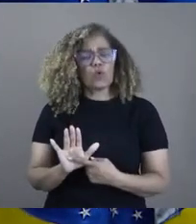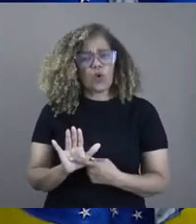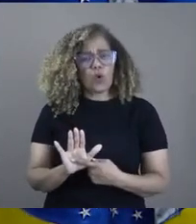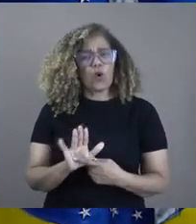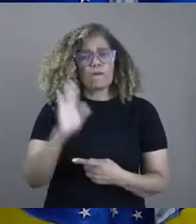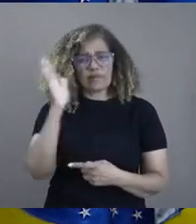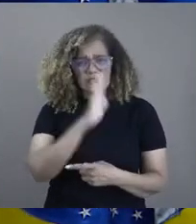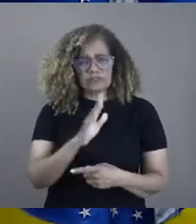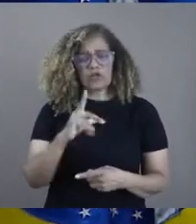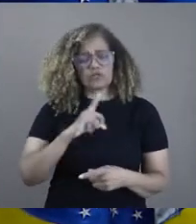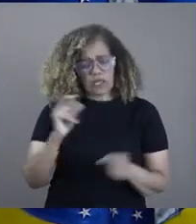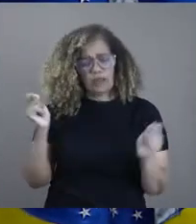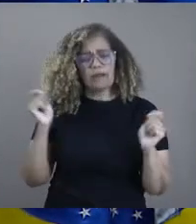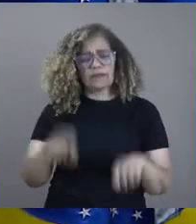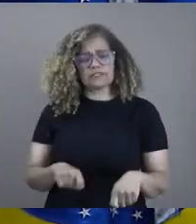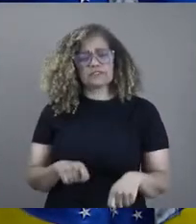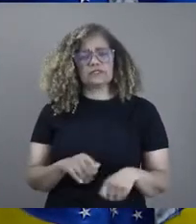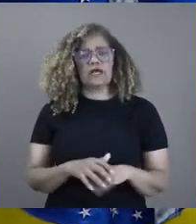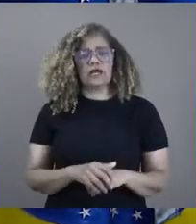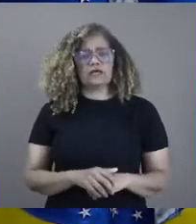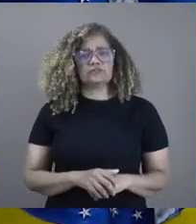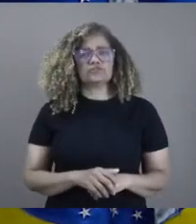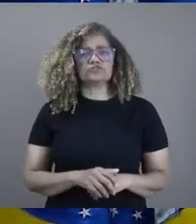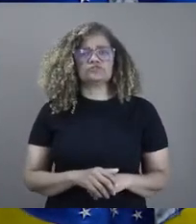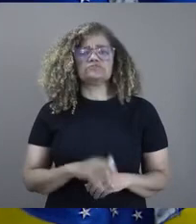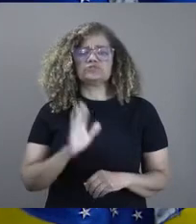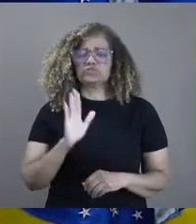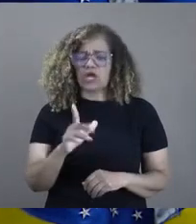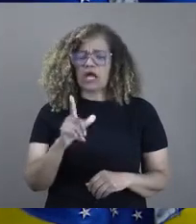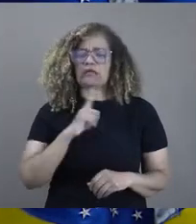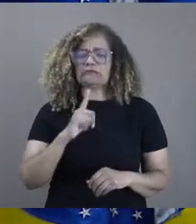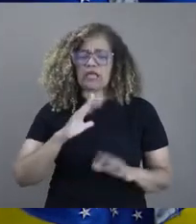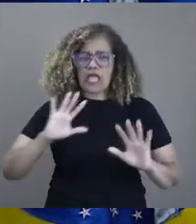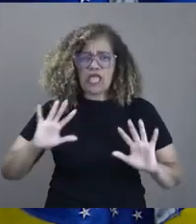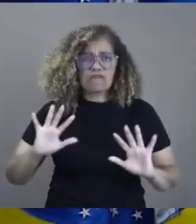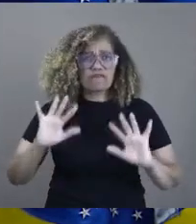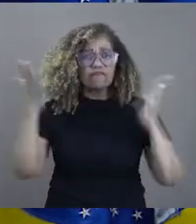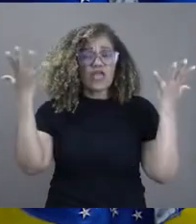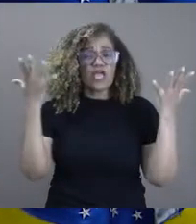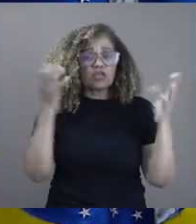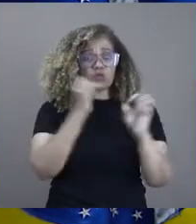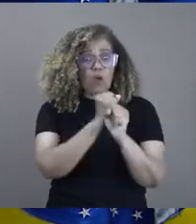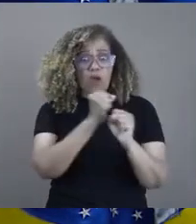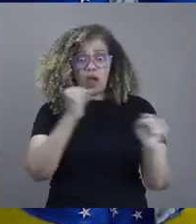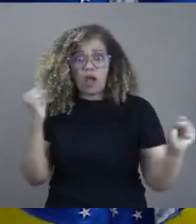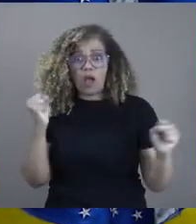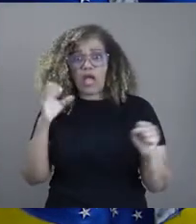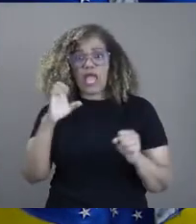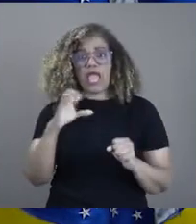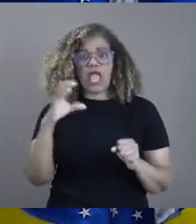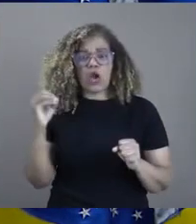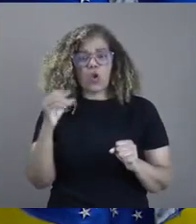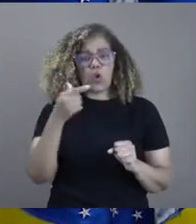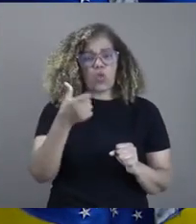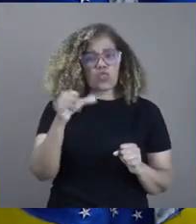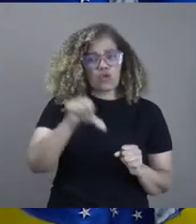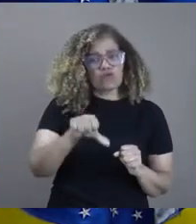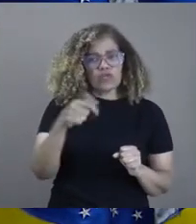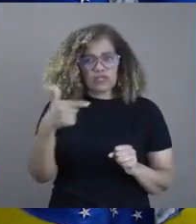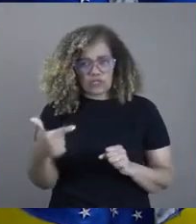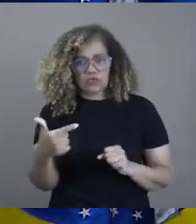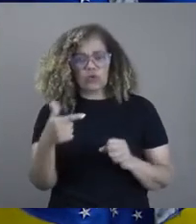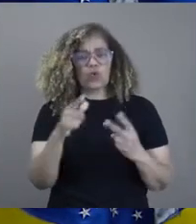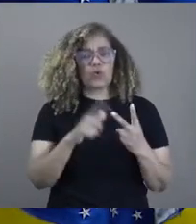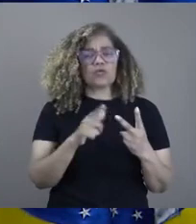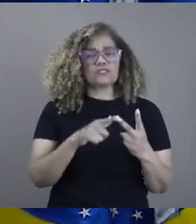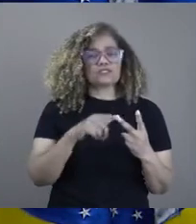ao sediar enormes eventos como a eco92 o